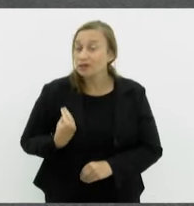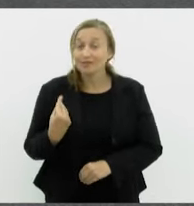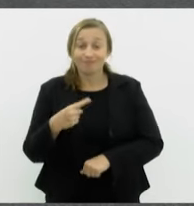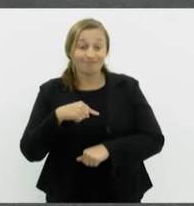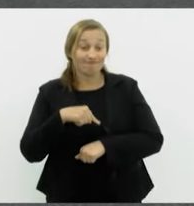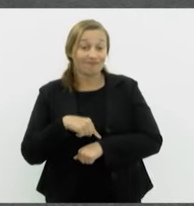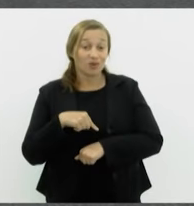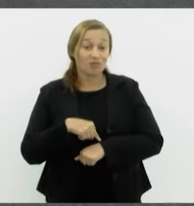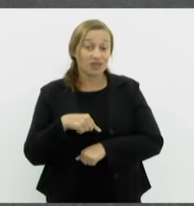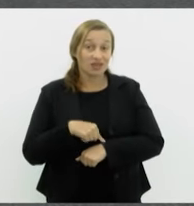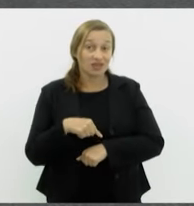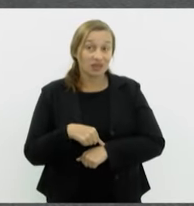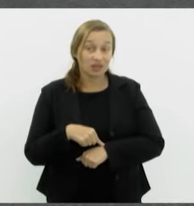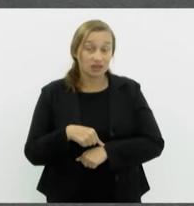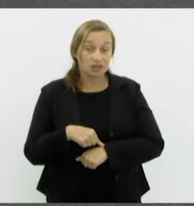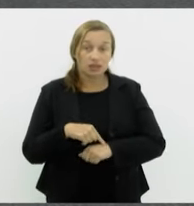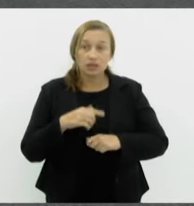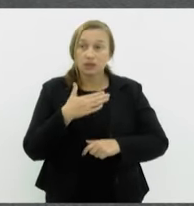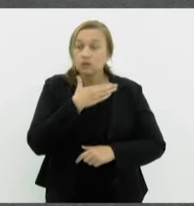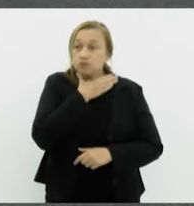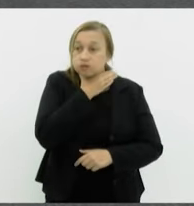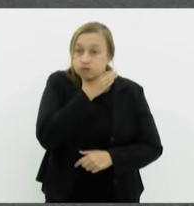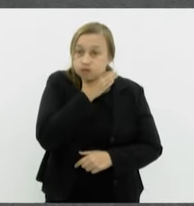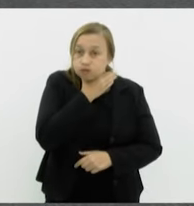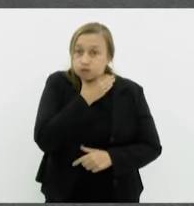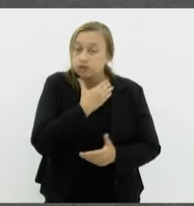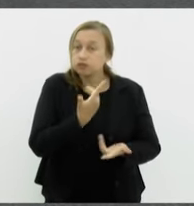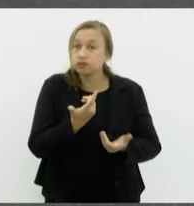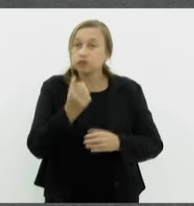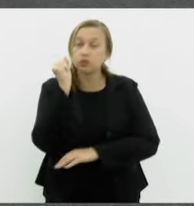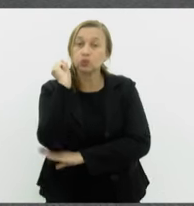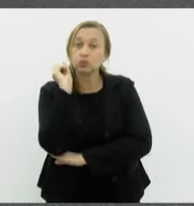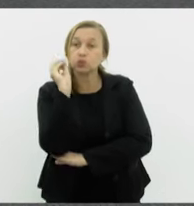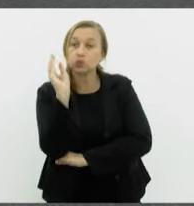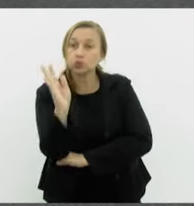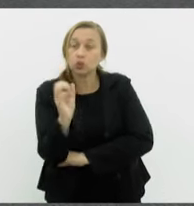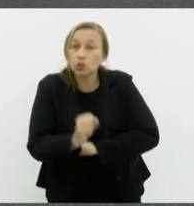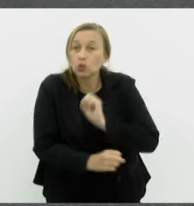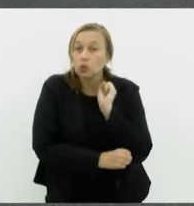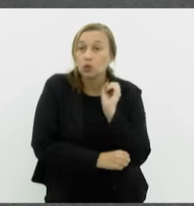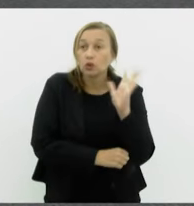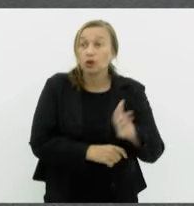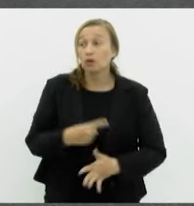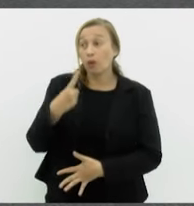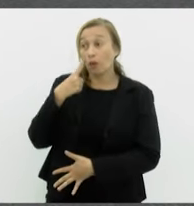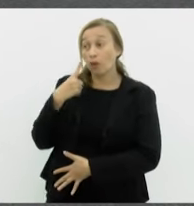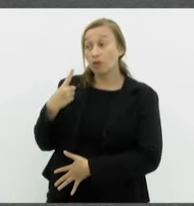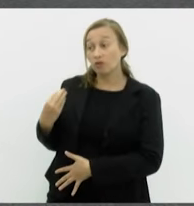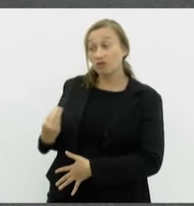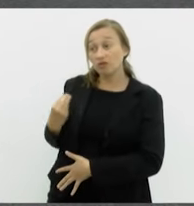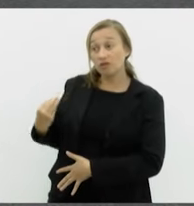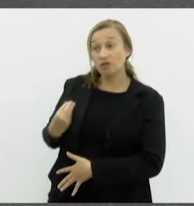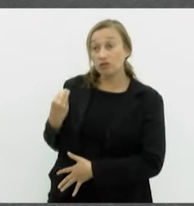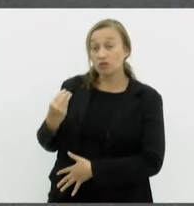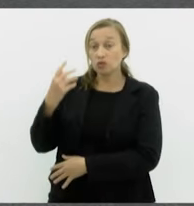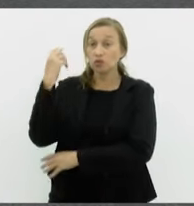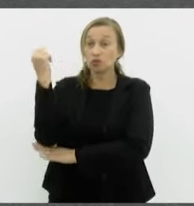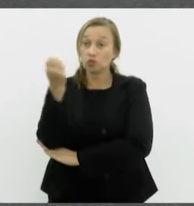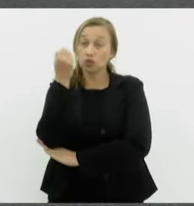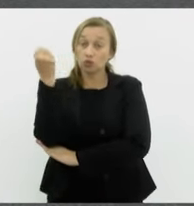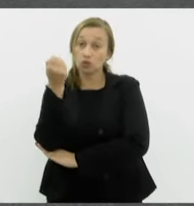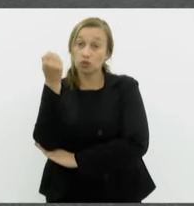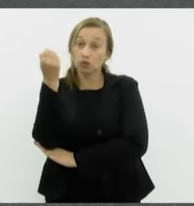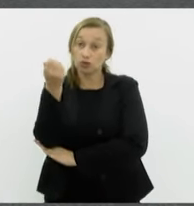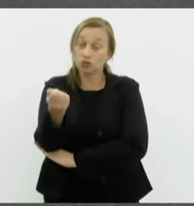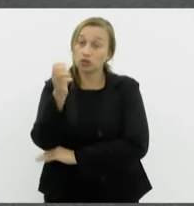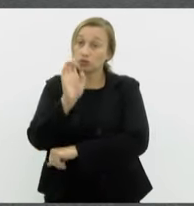momento das grandes crises e tragédias ambientais, a exemplo do que nós estamos vivendo no Rio Grande do Sul. E ter